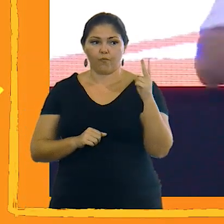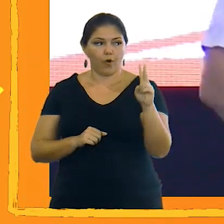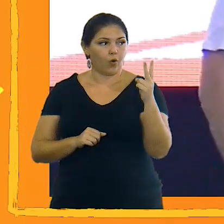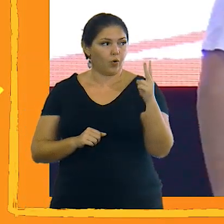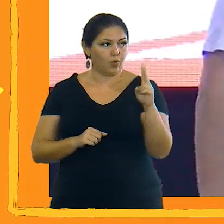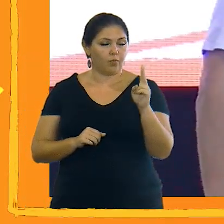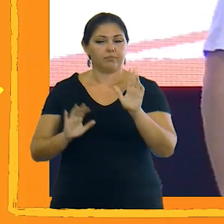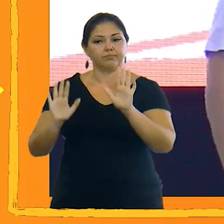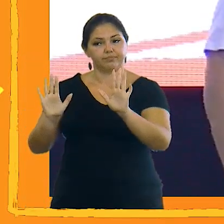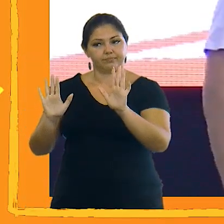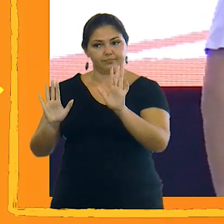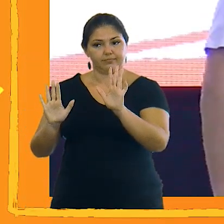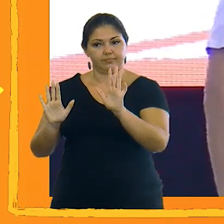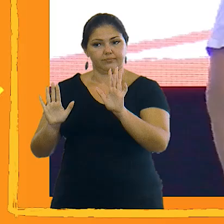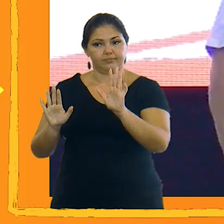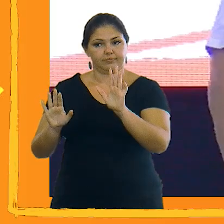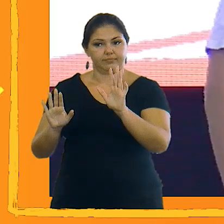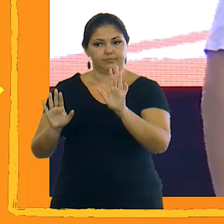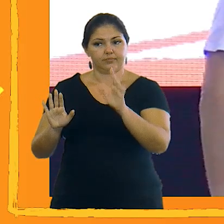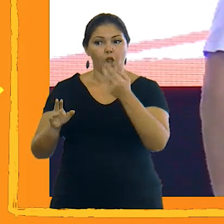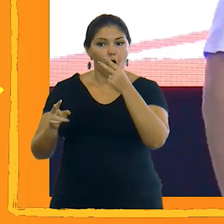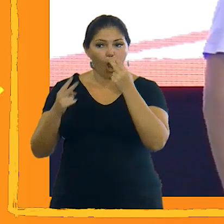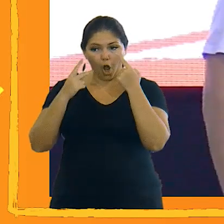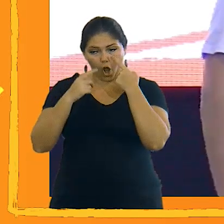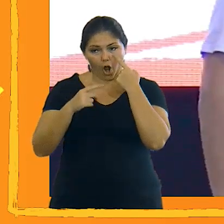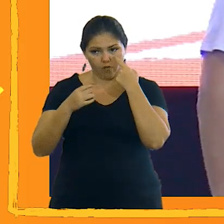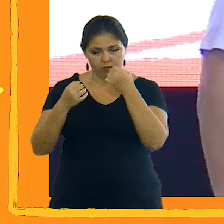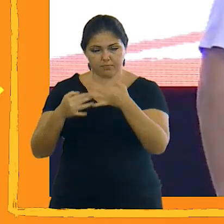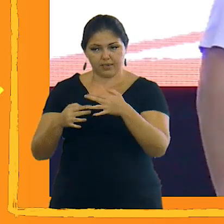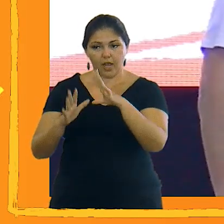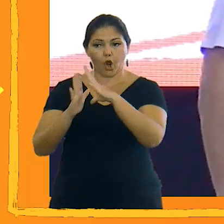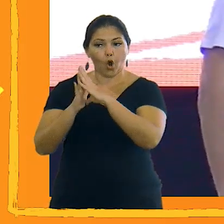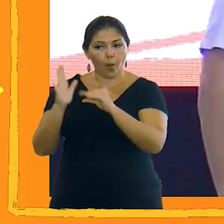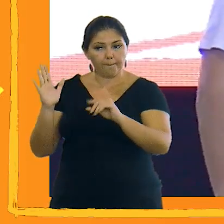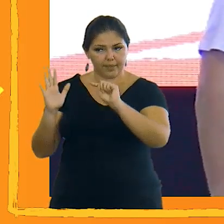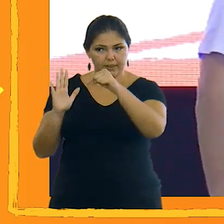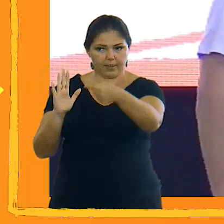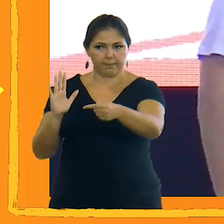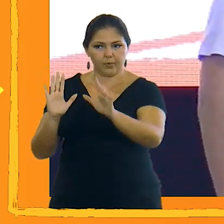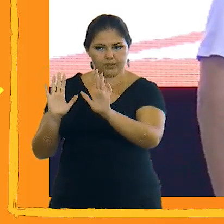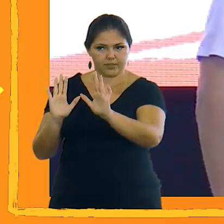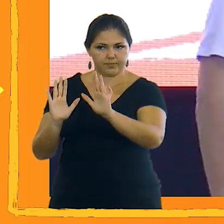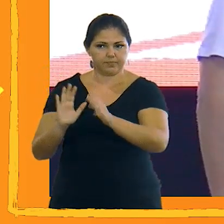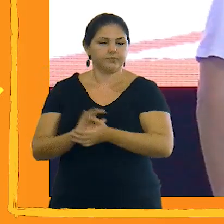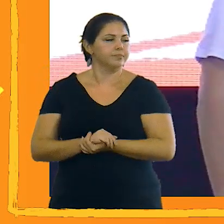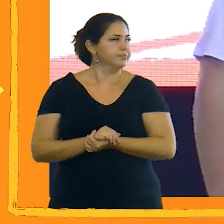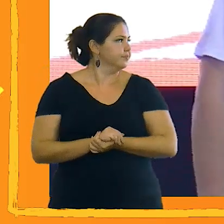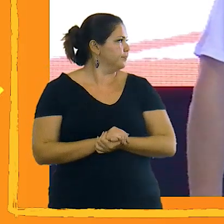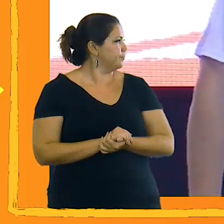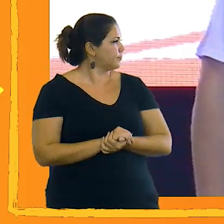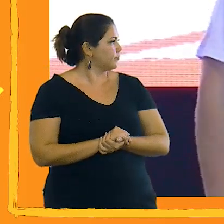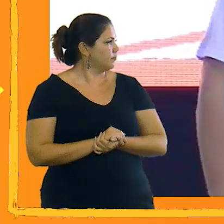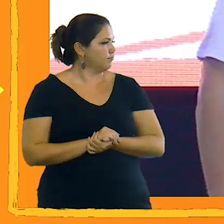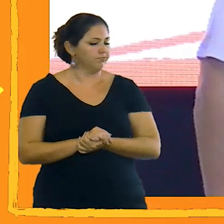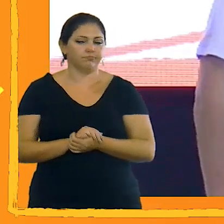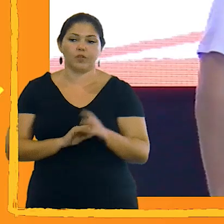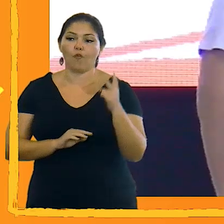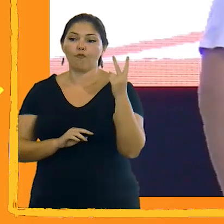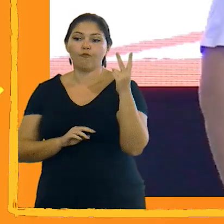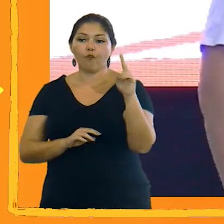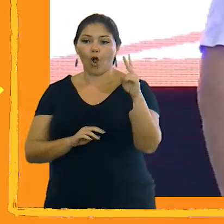a pouco eu volto para você copiar olha para cá então equivale a 112.500 l de